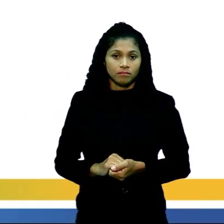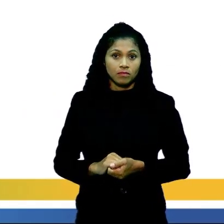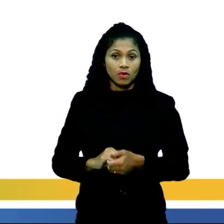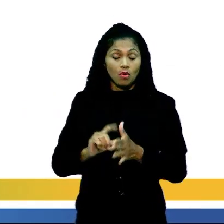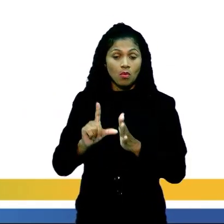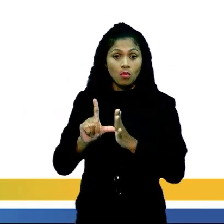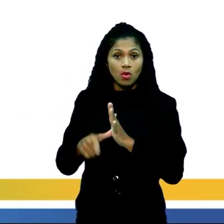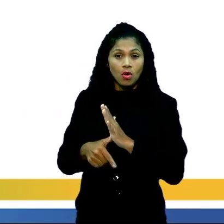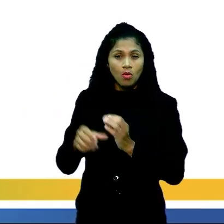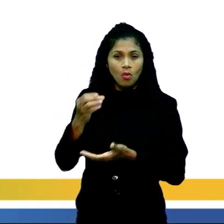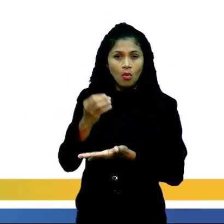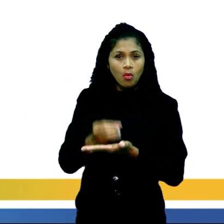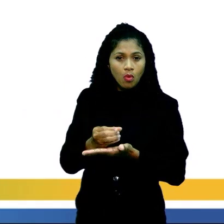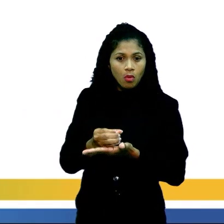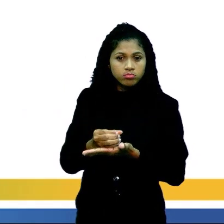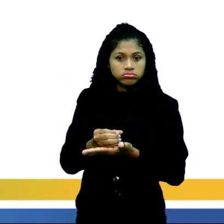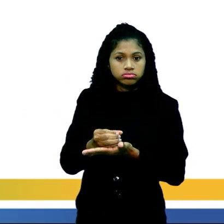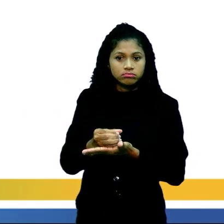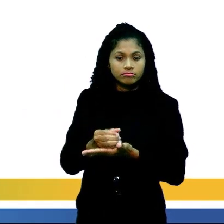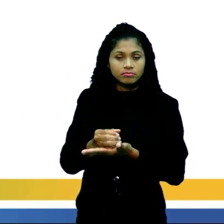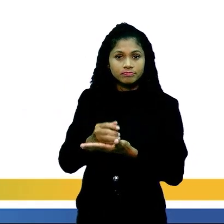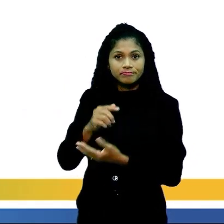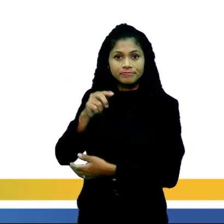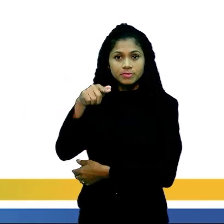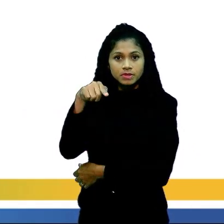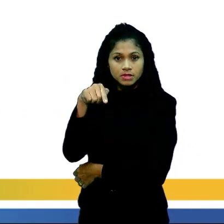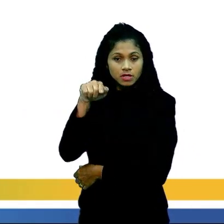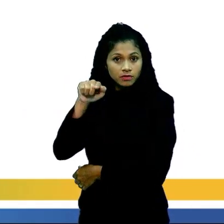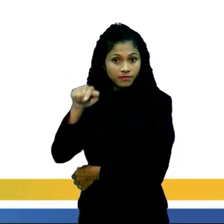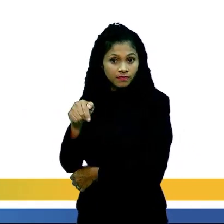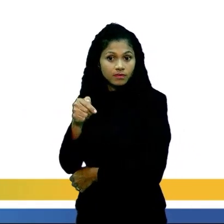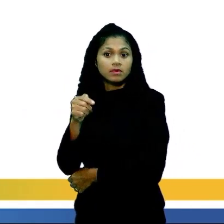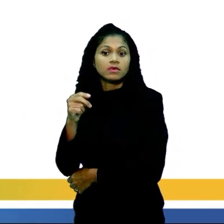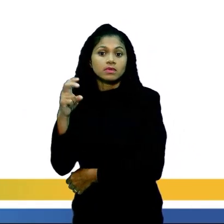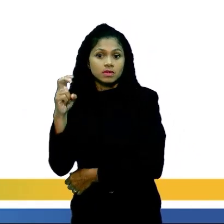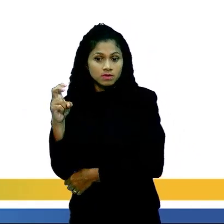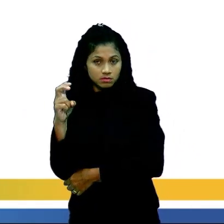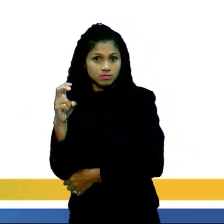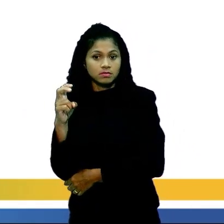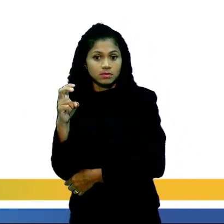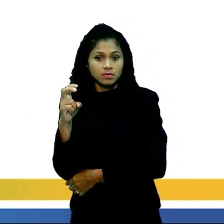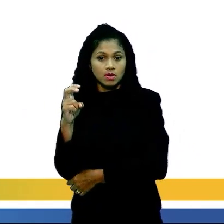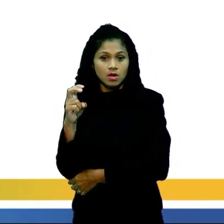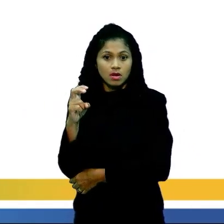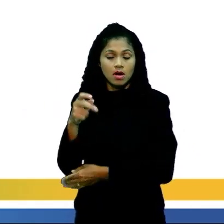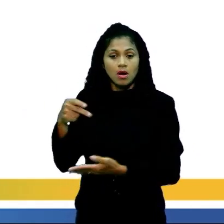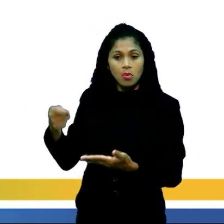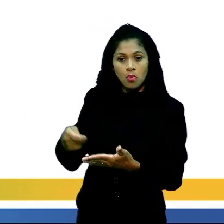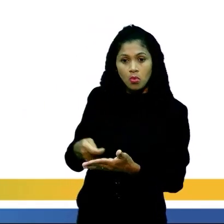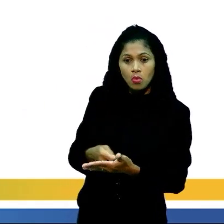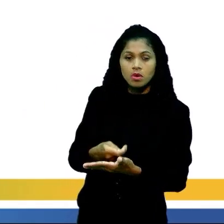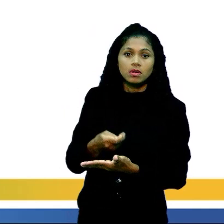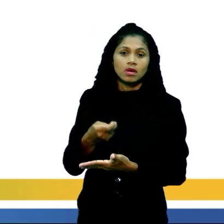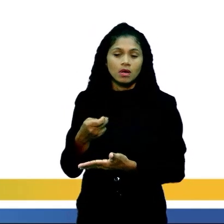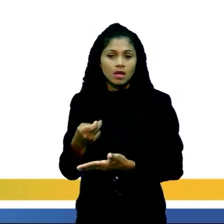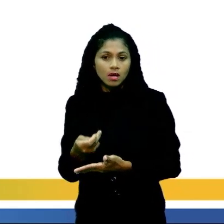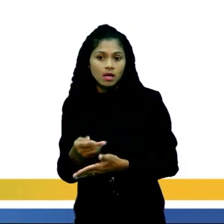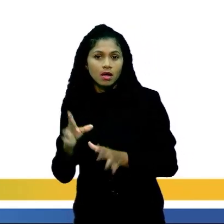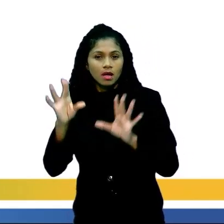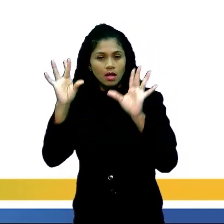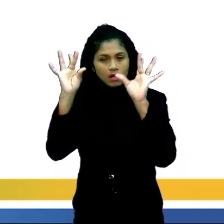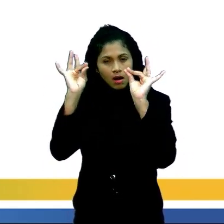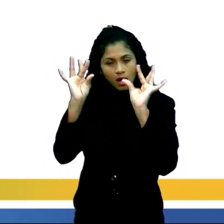Próximo, o copo, 7,5. As colheres, 120. Garrafas, são